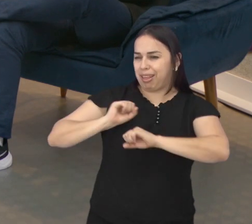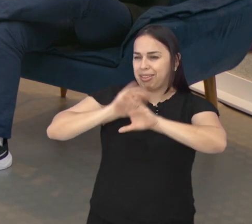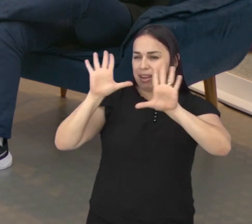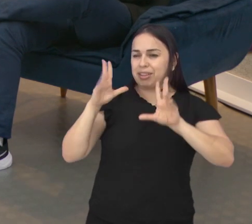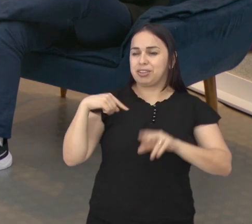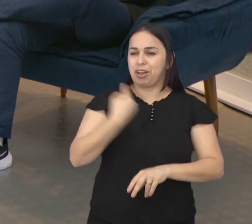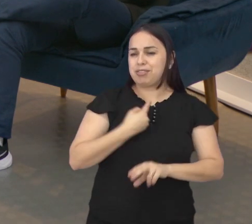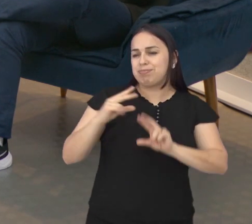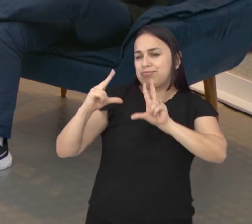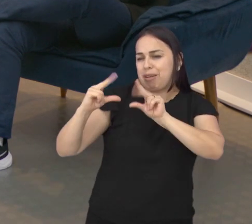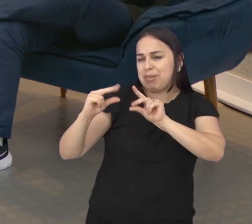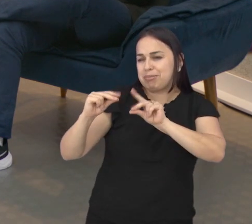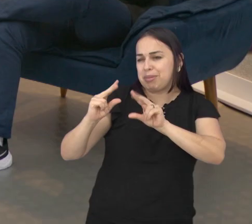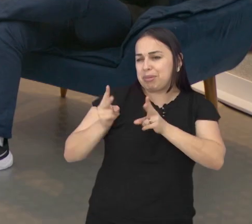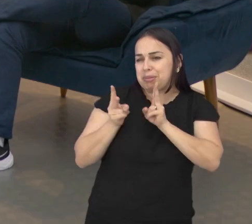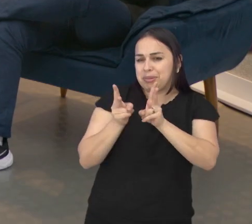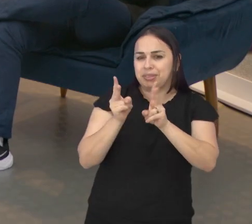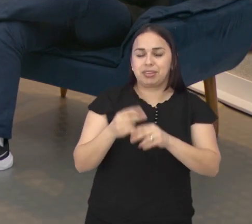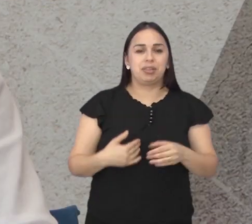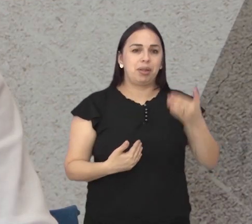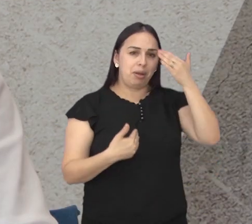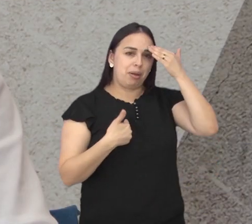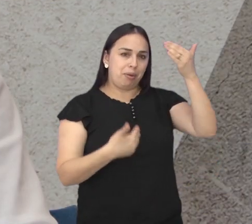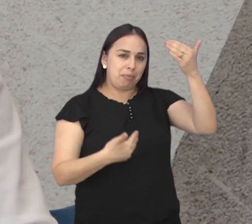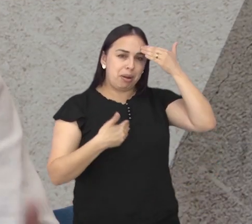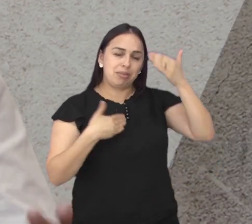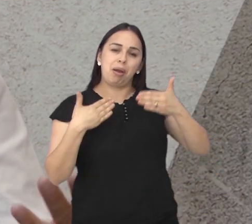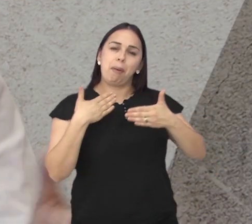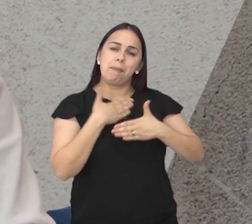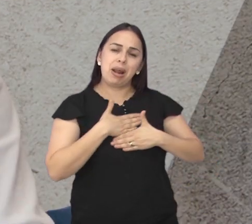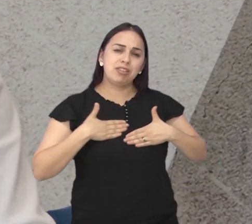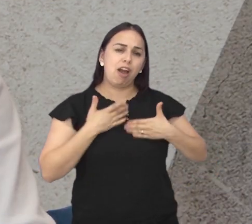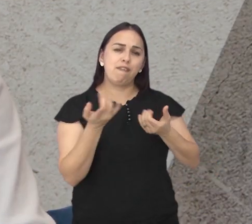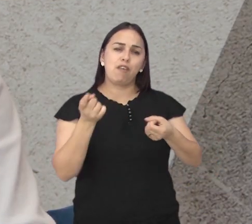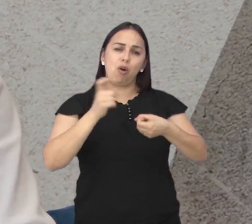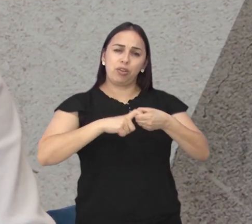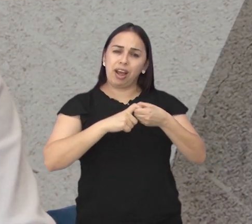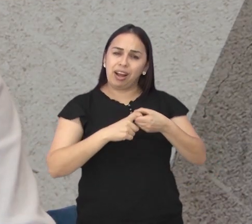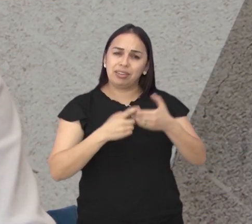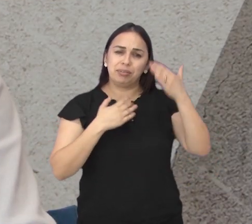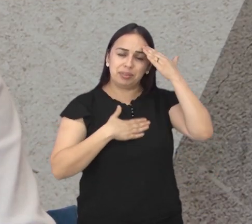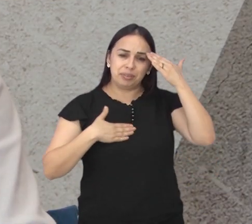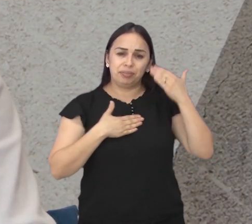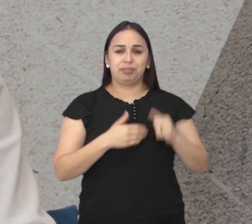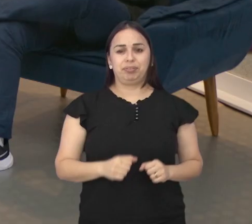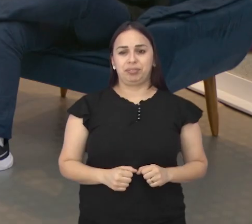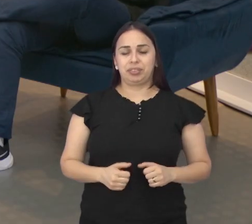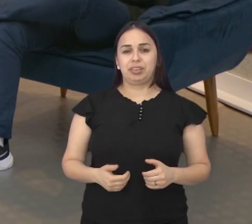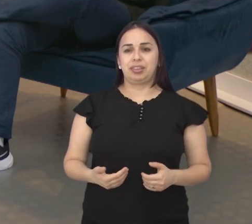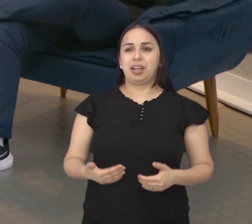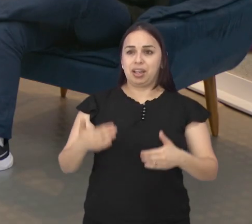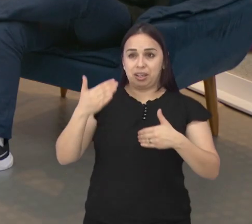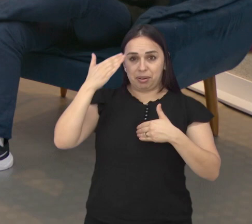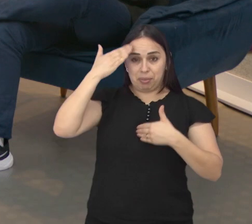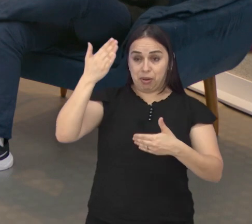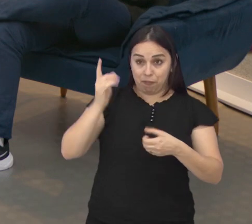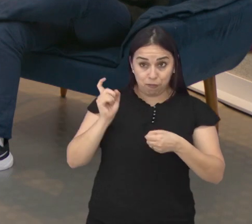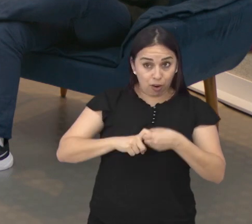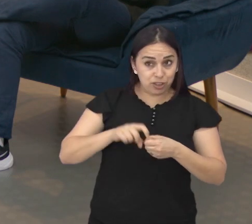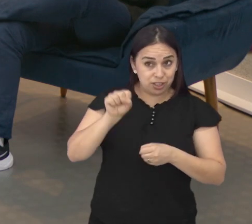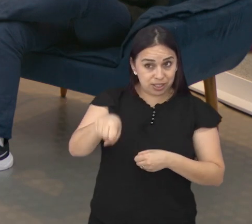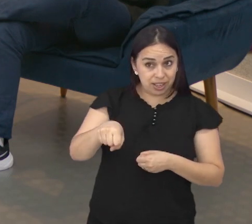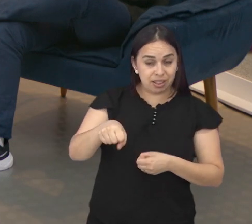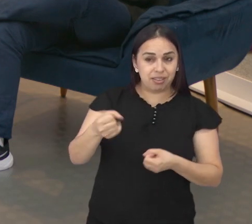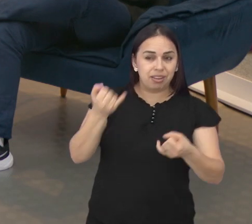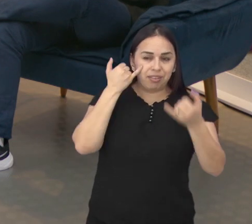continuar esse papo, que ainda tem muita coisa para conversar. Eu que agradeço, vai ser um prazer voltar aqui para conversar com vocês. Agradecemos e volte